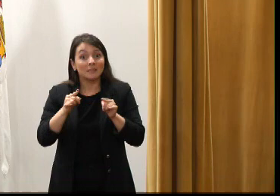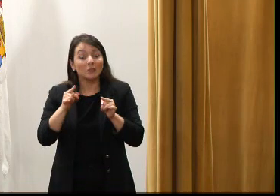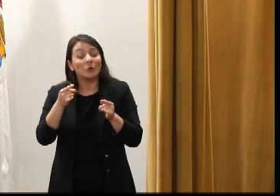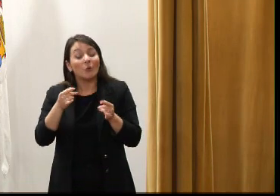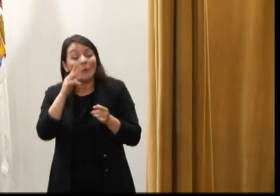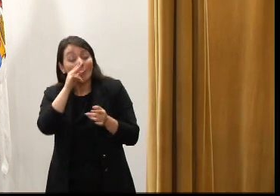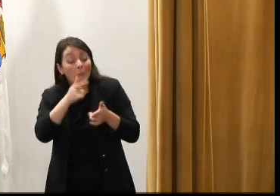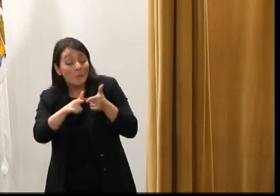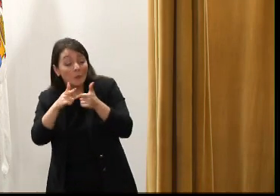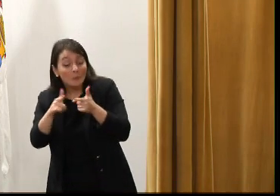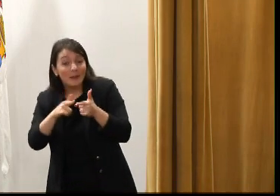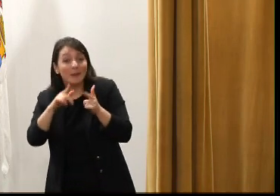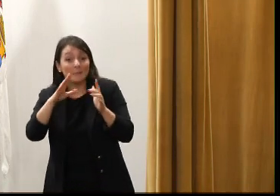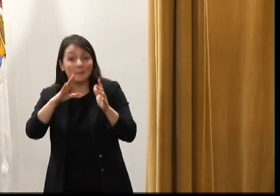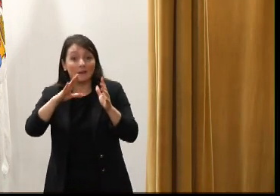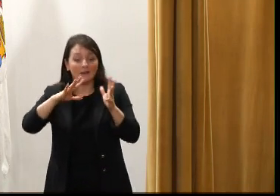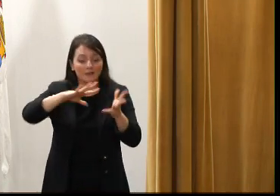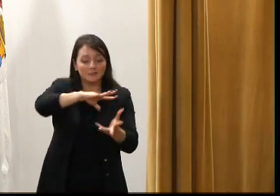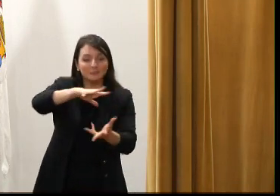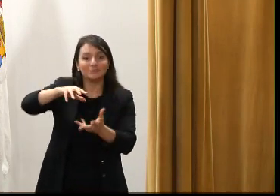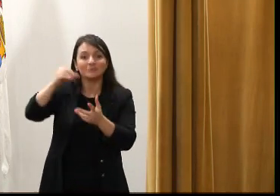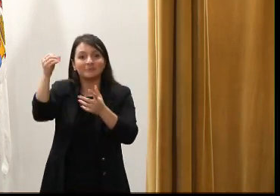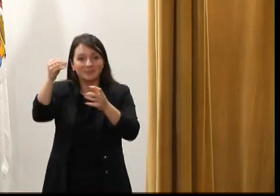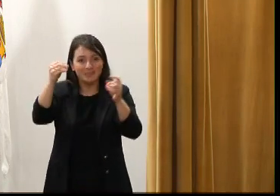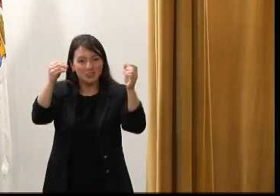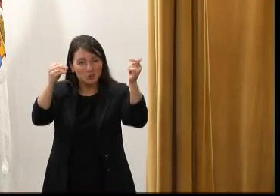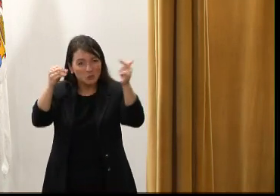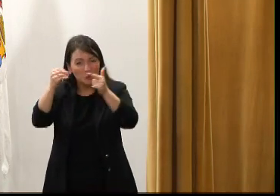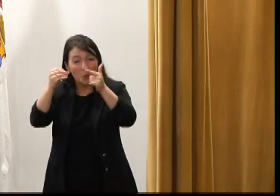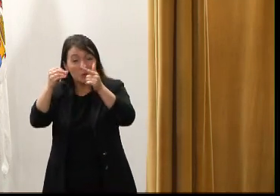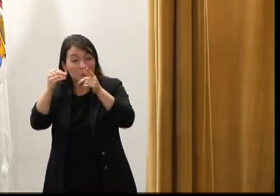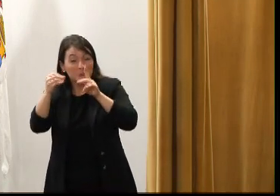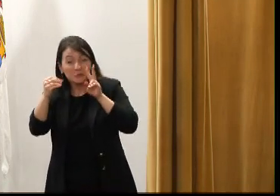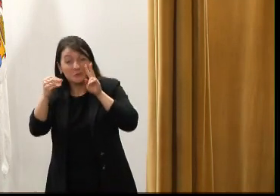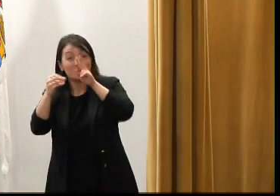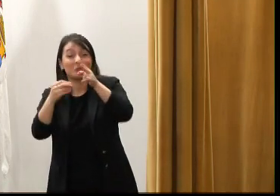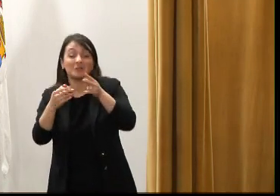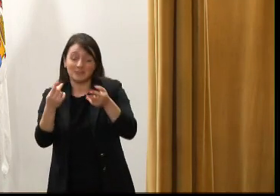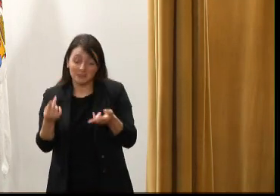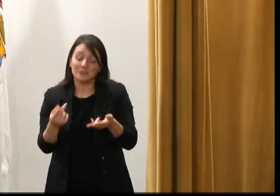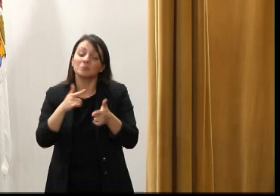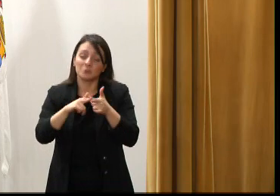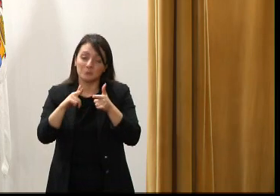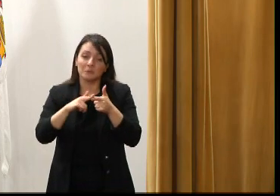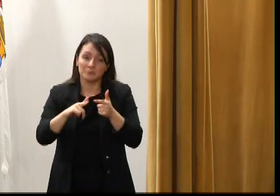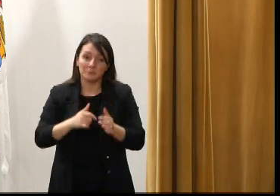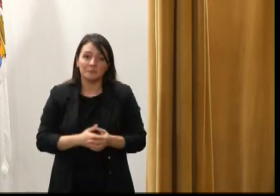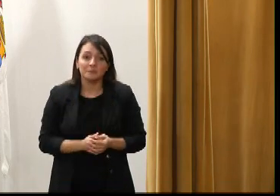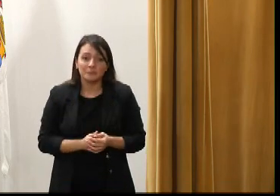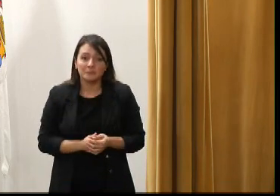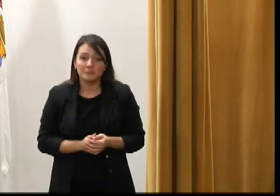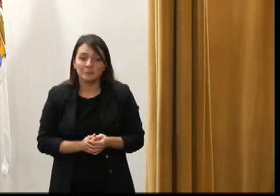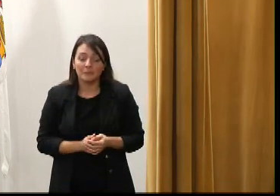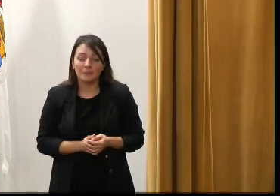Bom, dos gases estufa, talvez vocês não saibam, mas 60% do efeito estufa é derivado do vapor